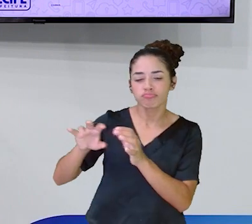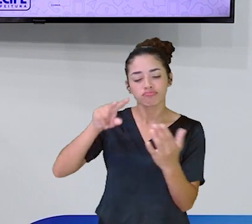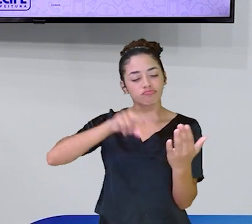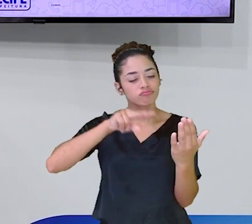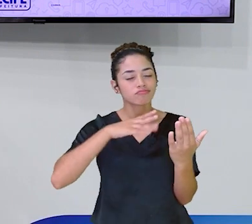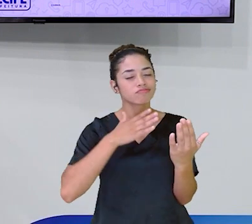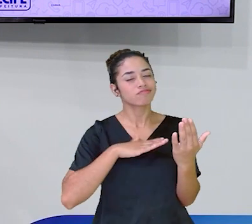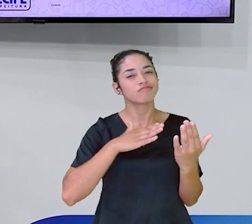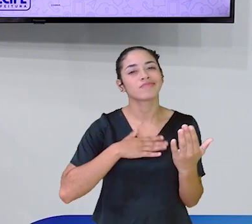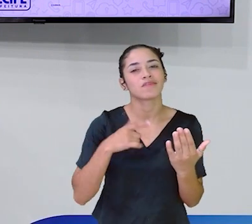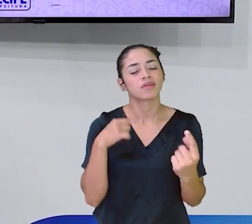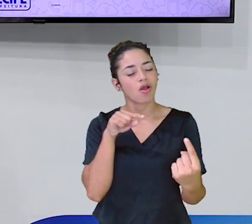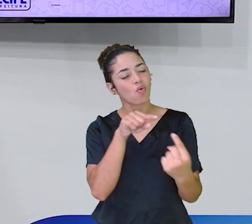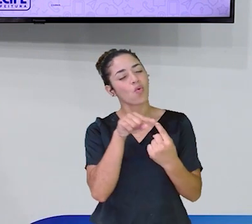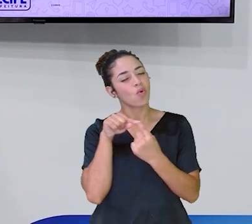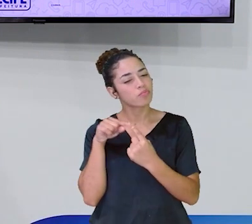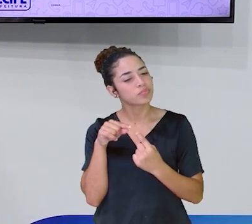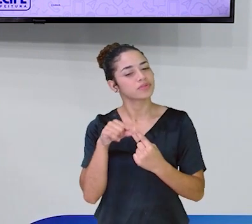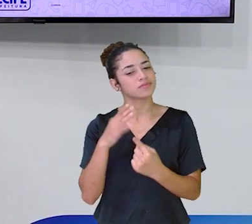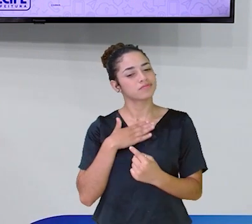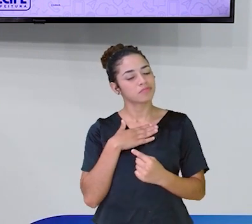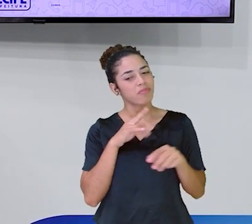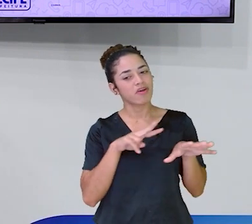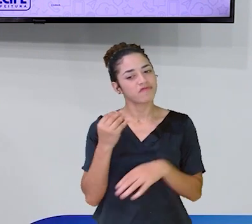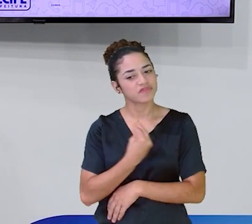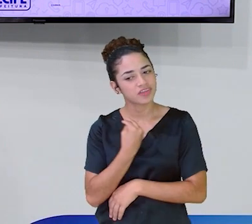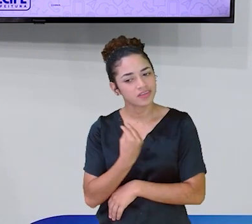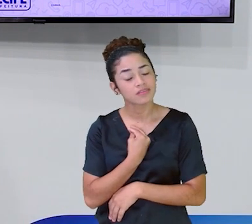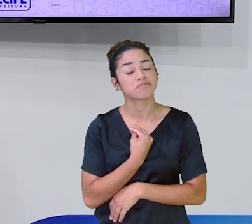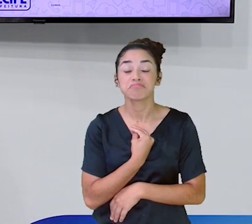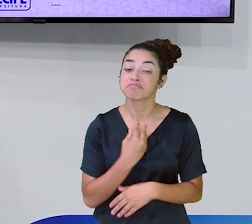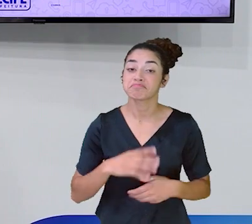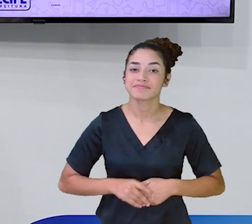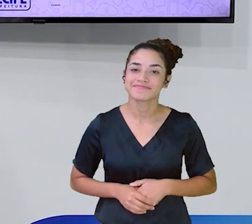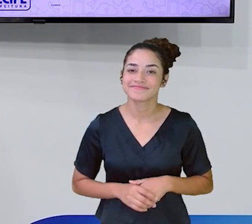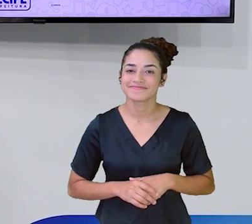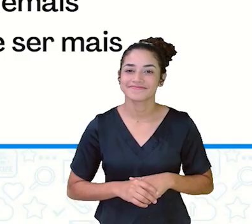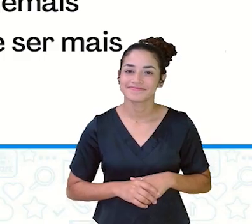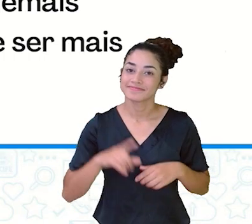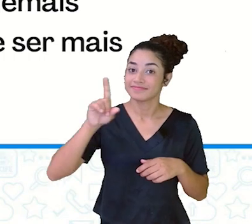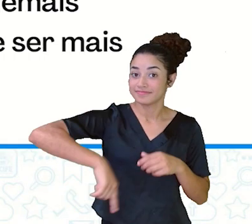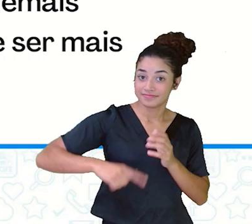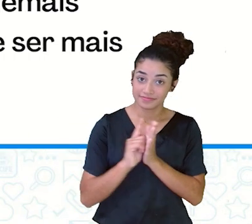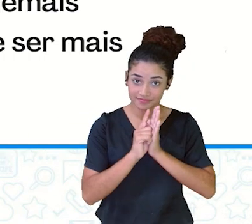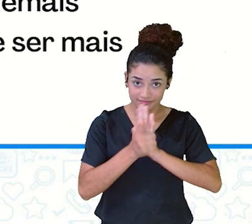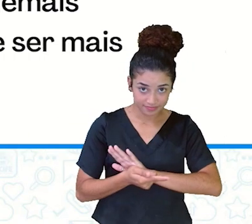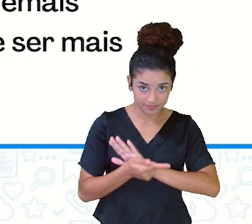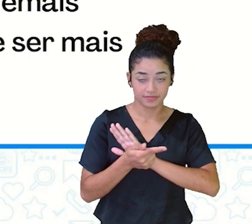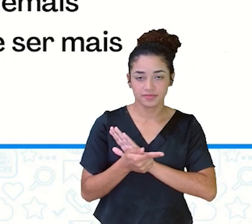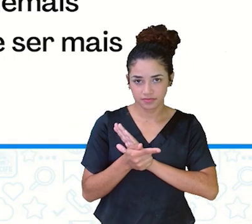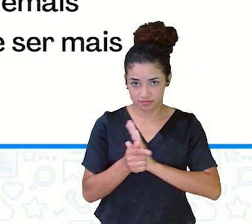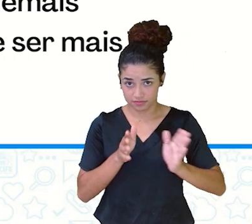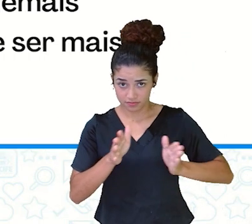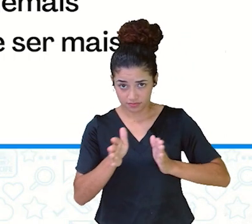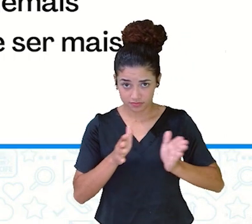se identificar ali, que faz parte da sua rotina, que faz parte da sua vida. É um gênero